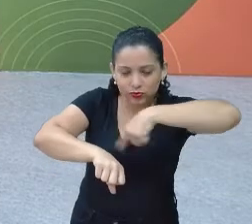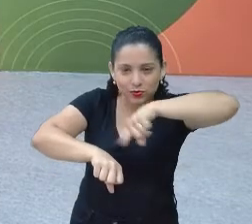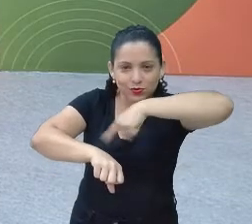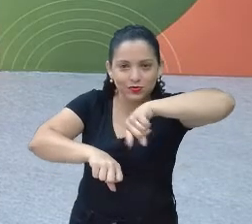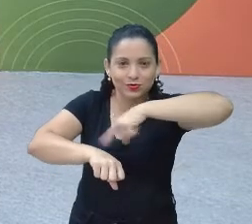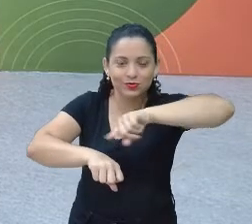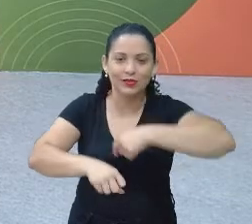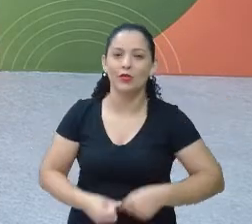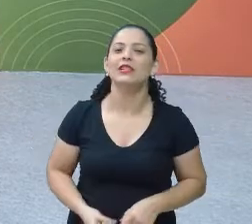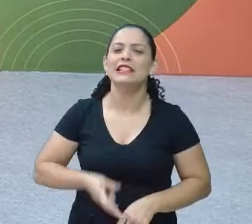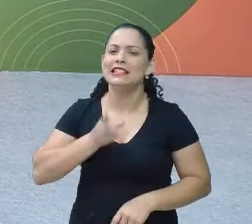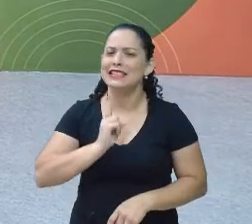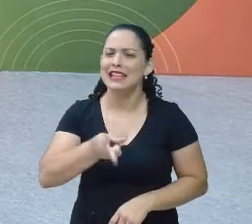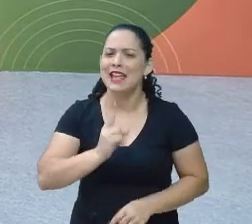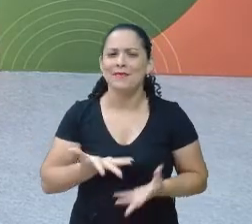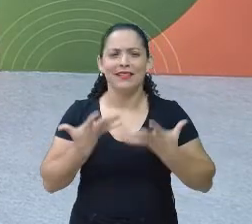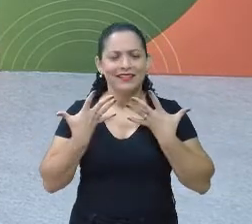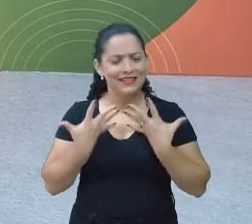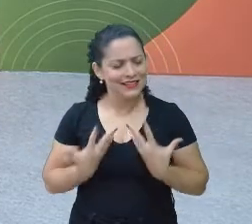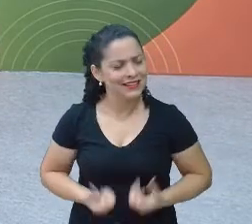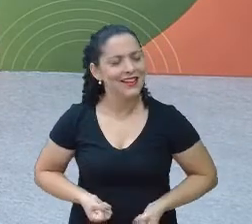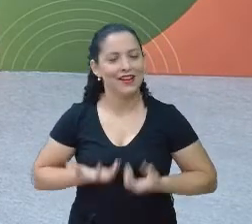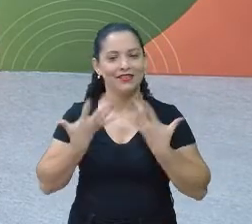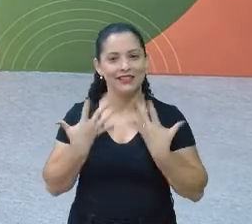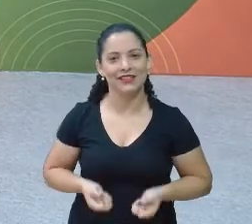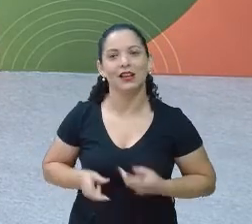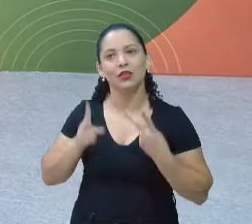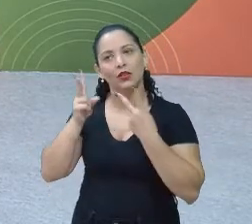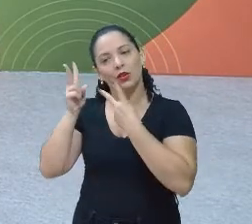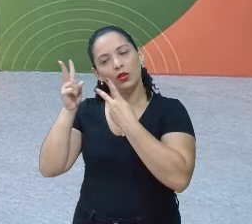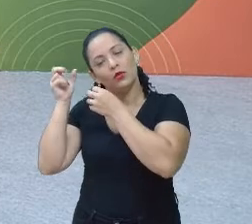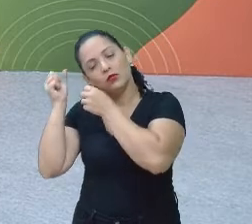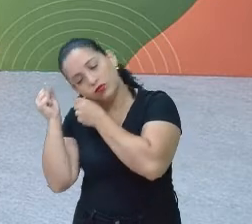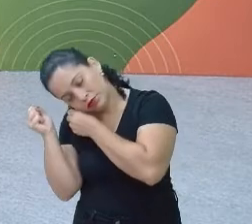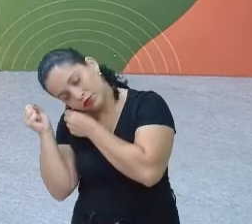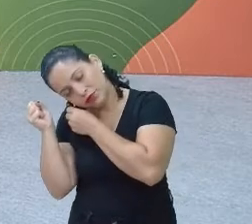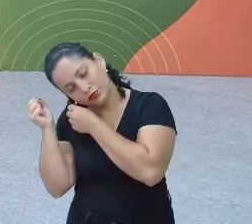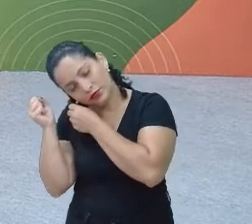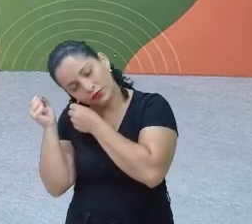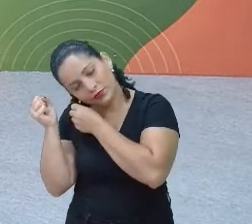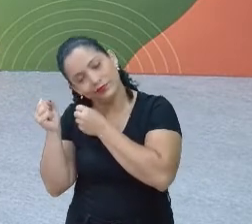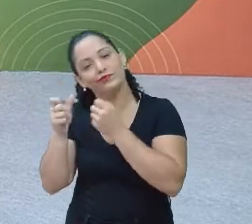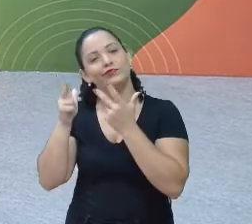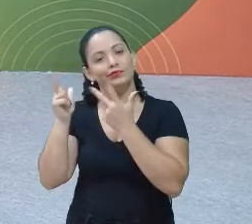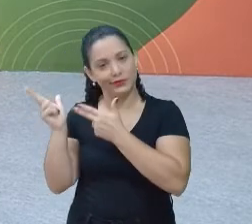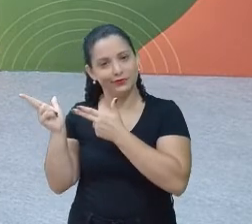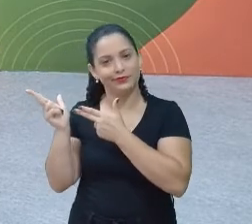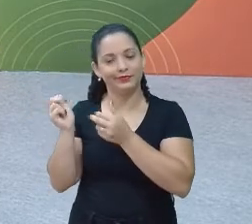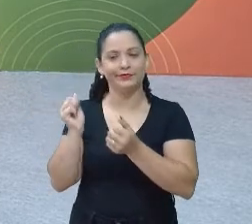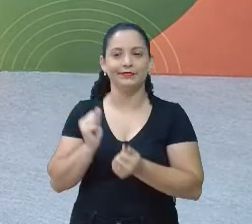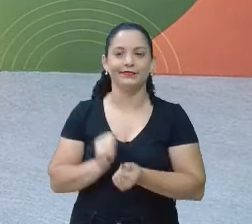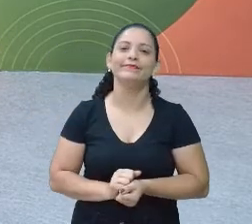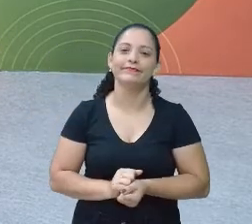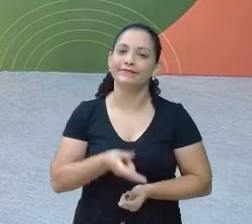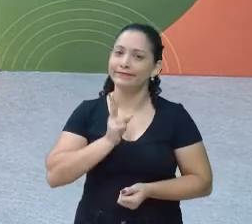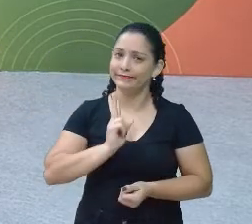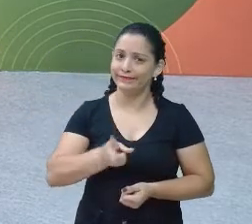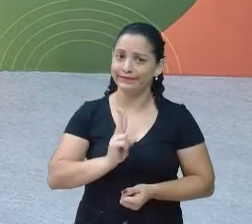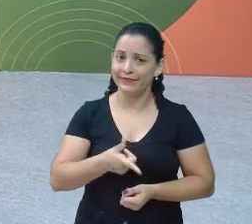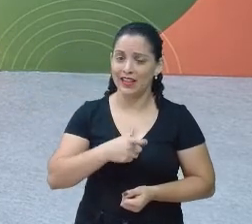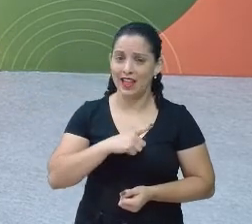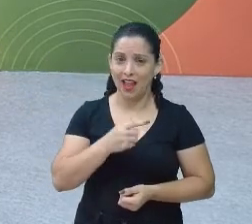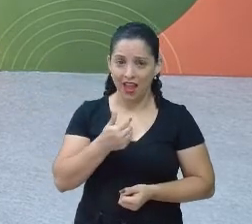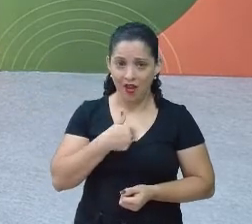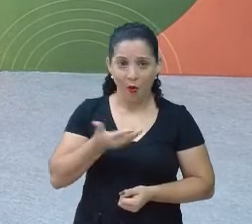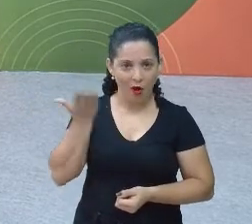vive tired, né? He is tired, ele está cansado, dormindo, enfim. Eu e o professor André, eu não tomava café,